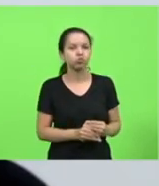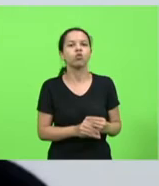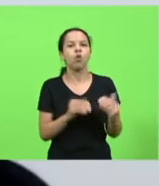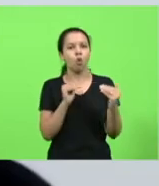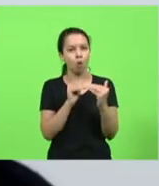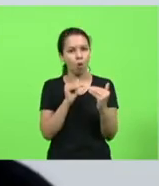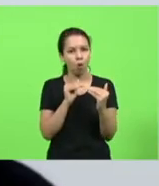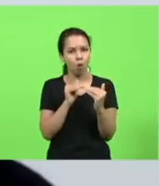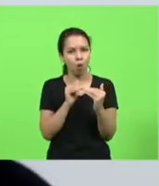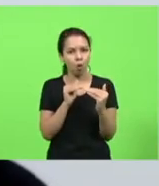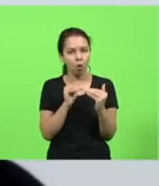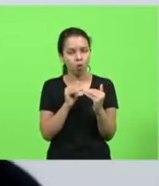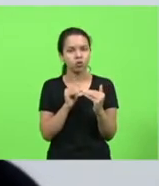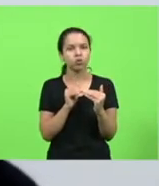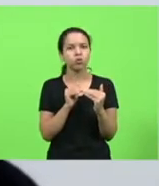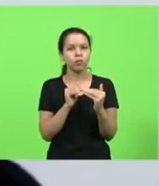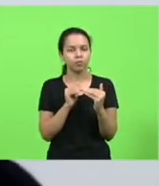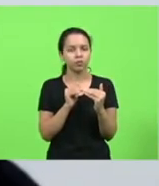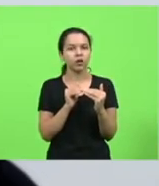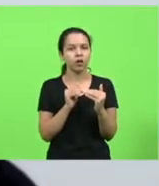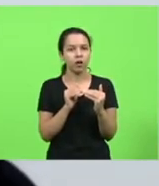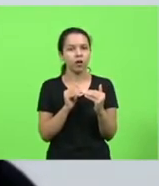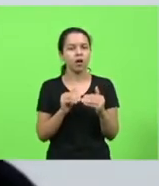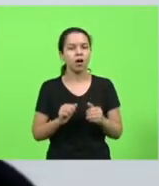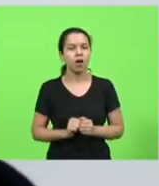das APAES é uma defensora